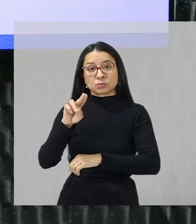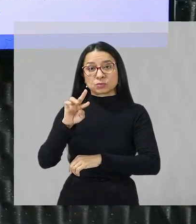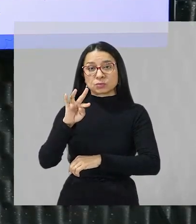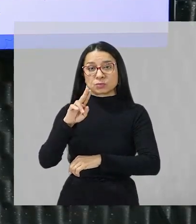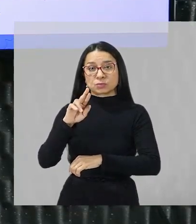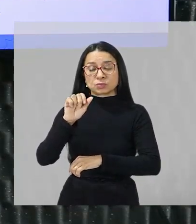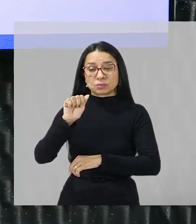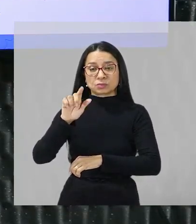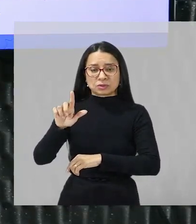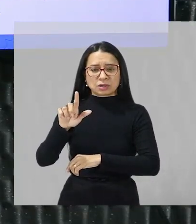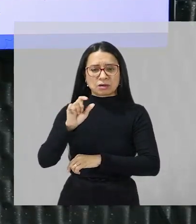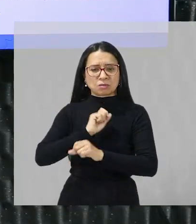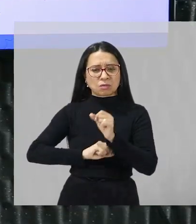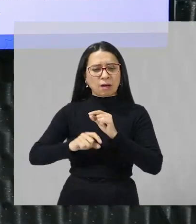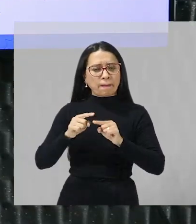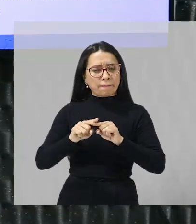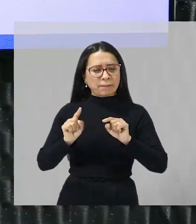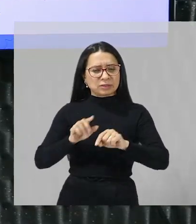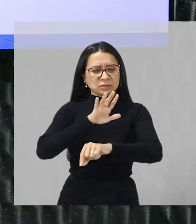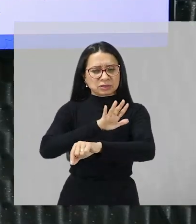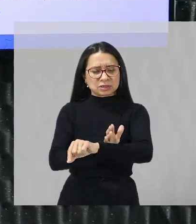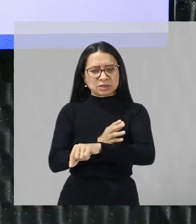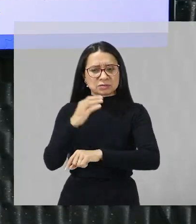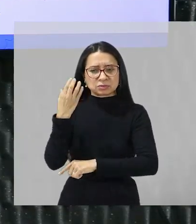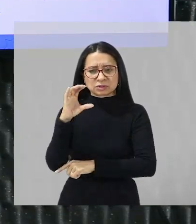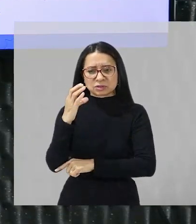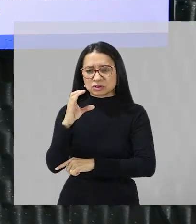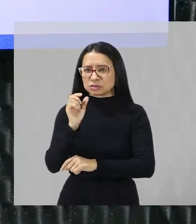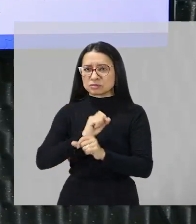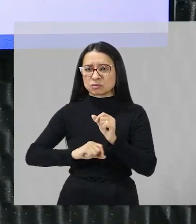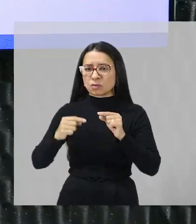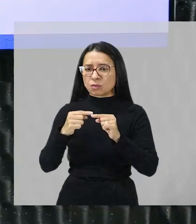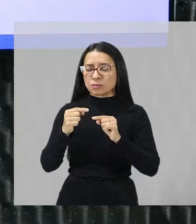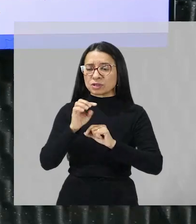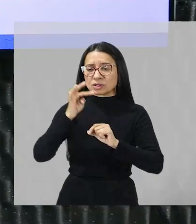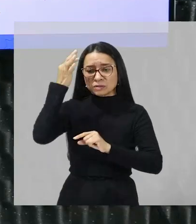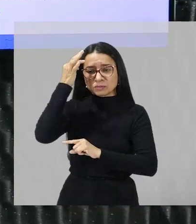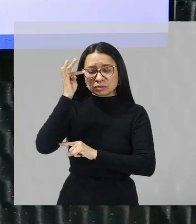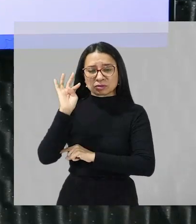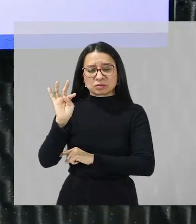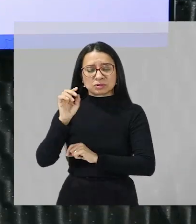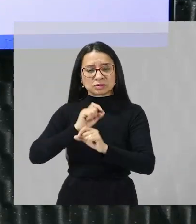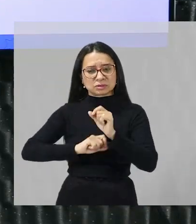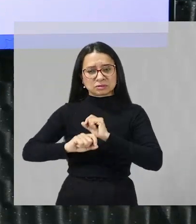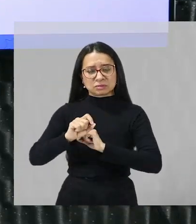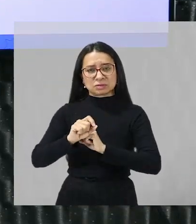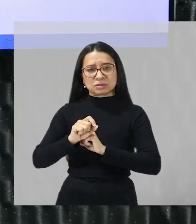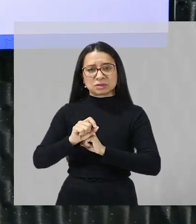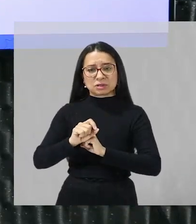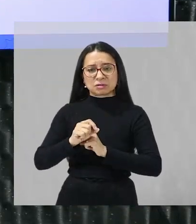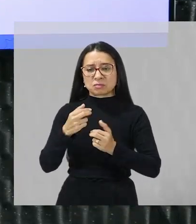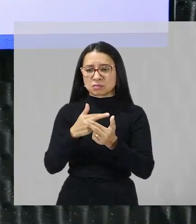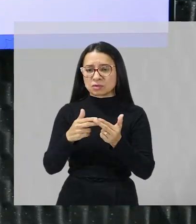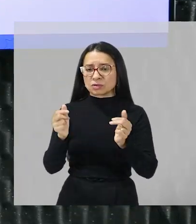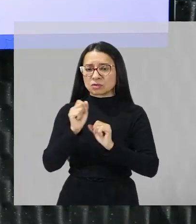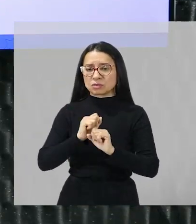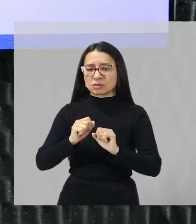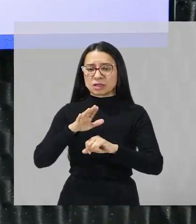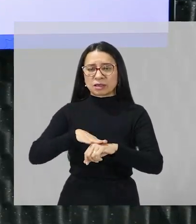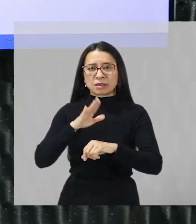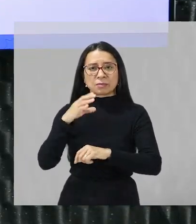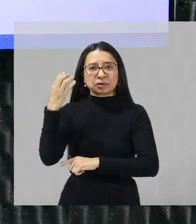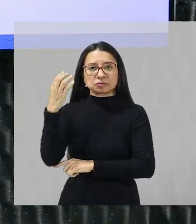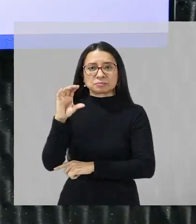meninas, ou se os meninos dançarem balé, são taxados de homossexuais. Continua o texto. Em outras